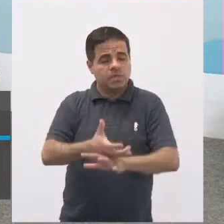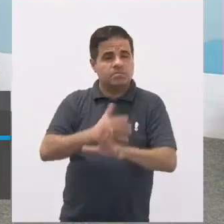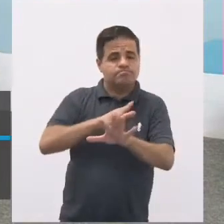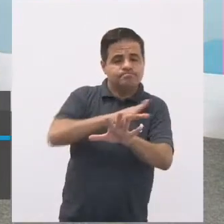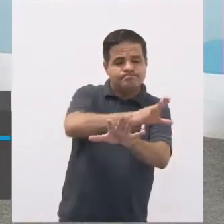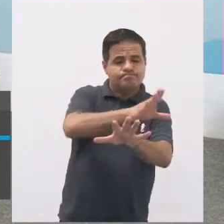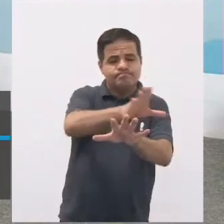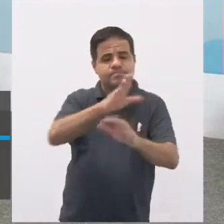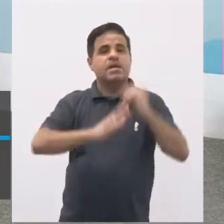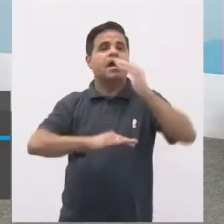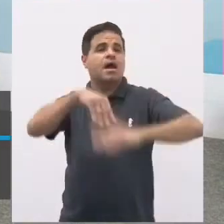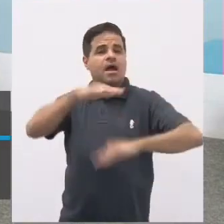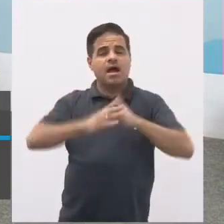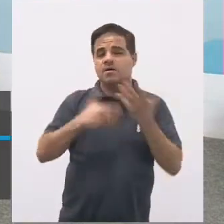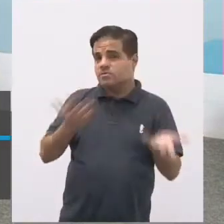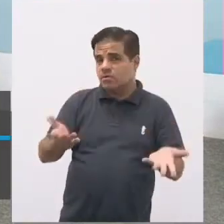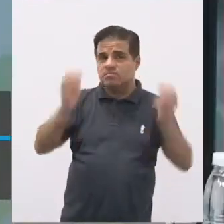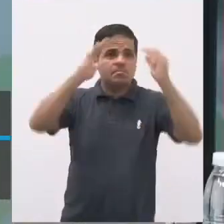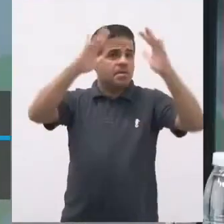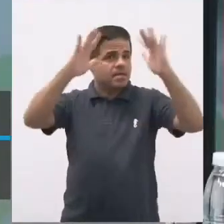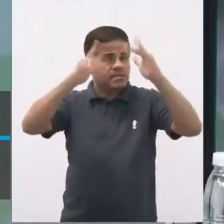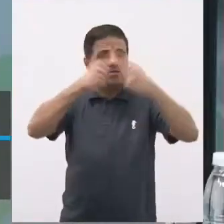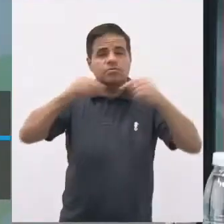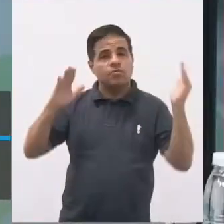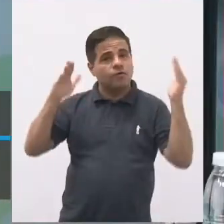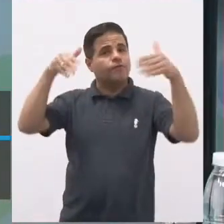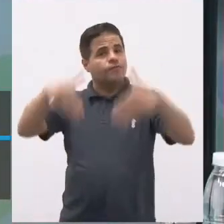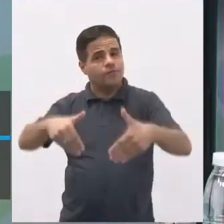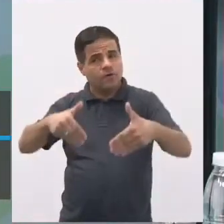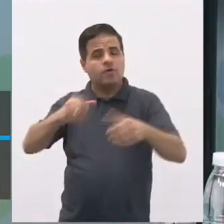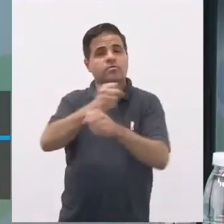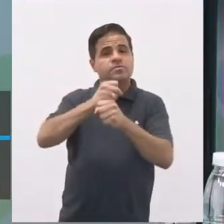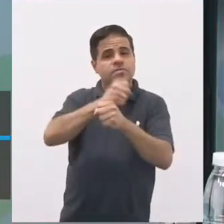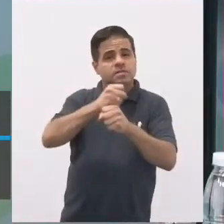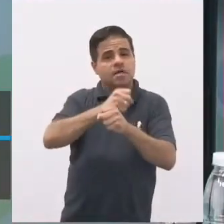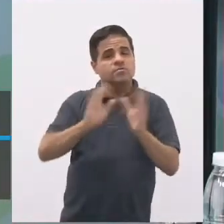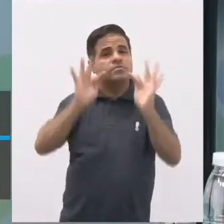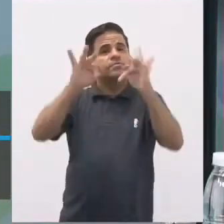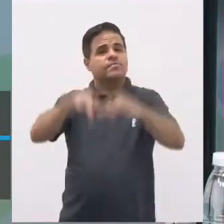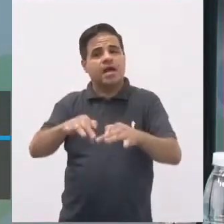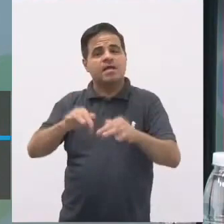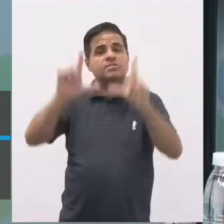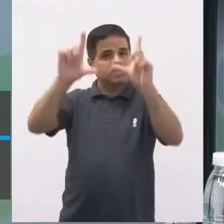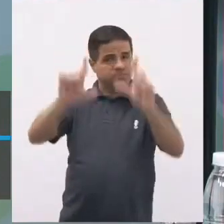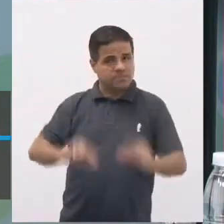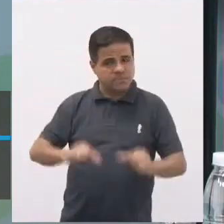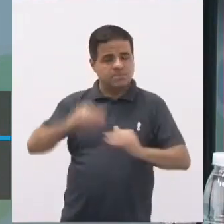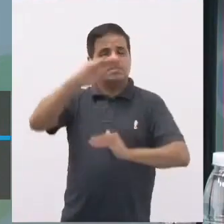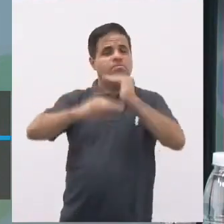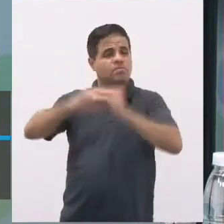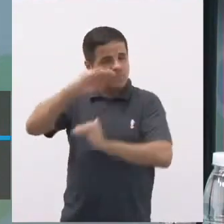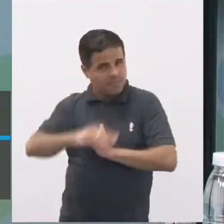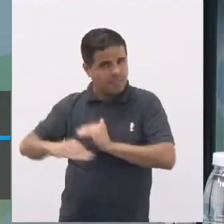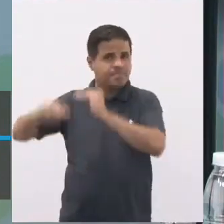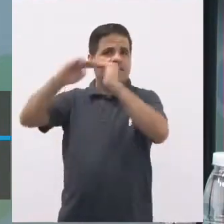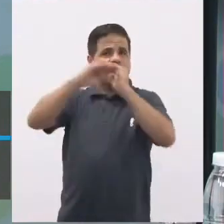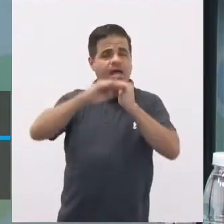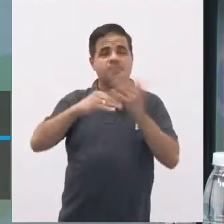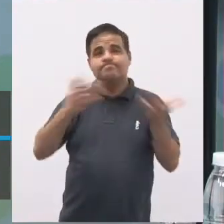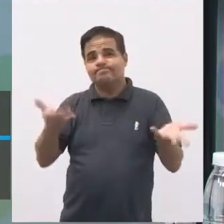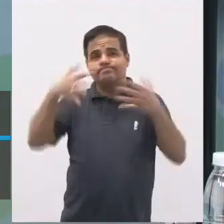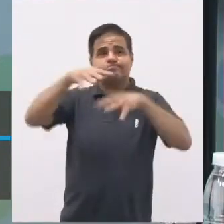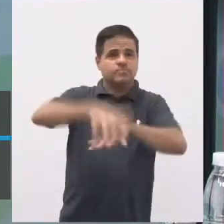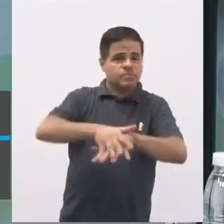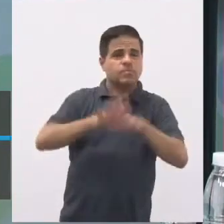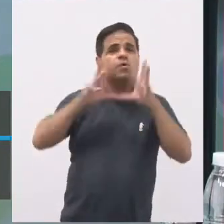norteie as ações, pensando aqui no nosso foco, que são os anos finais, né? Diminuir as desigualdades, a inclusão